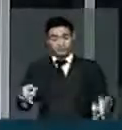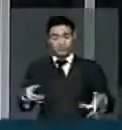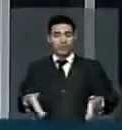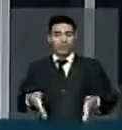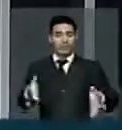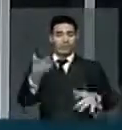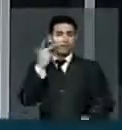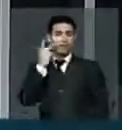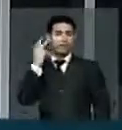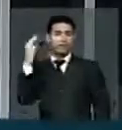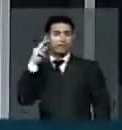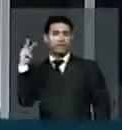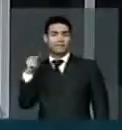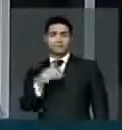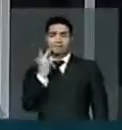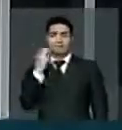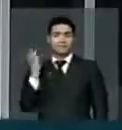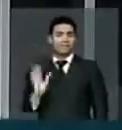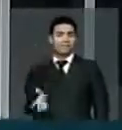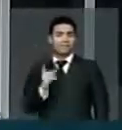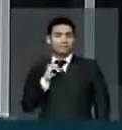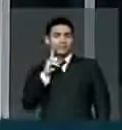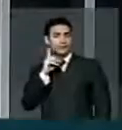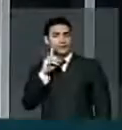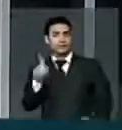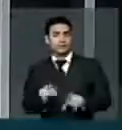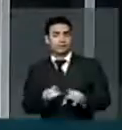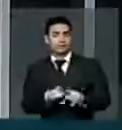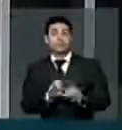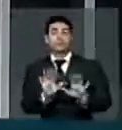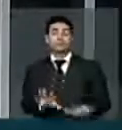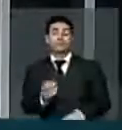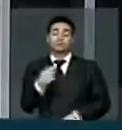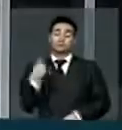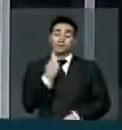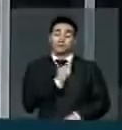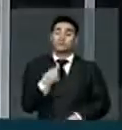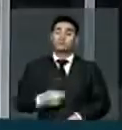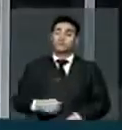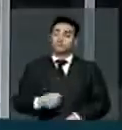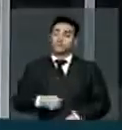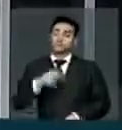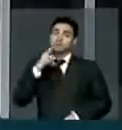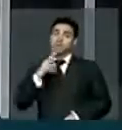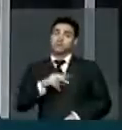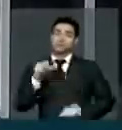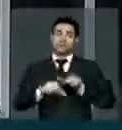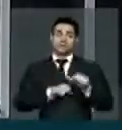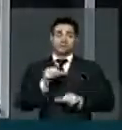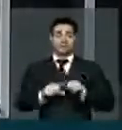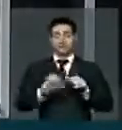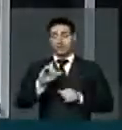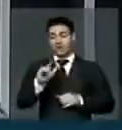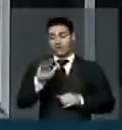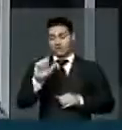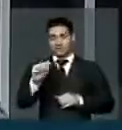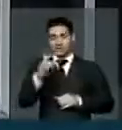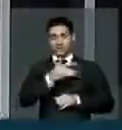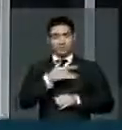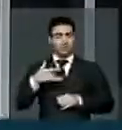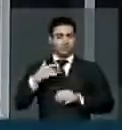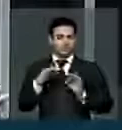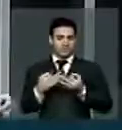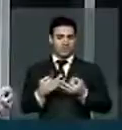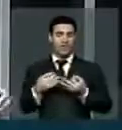virou cena comum, como eu já disse anteriormente. Então, precisamos rever essa situação. As clínicas de saúde da família